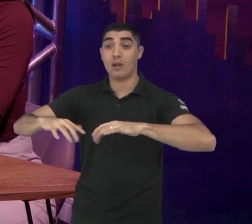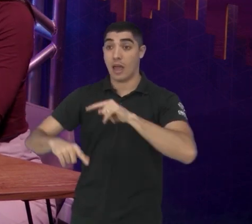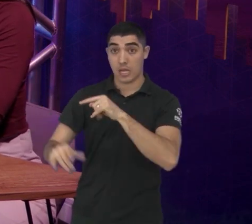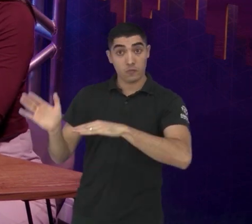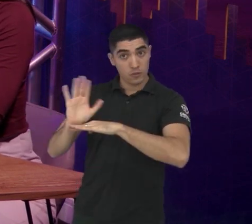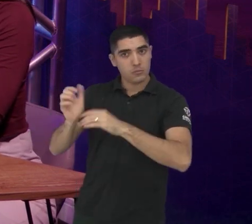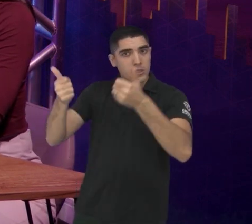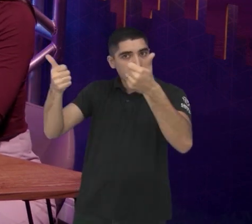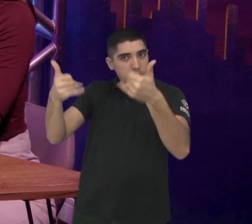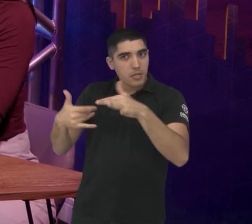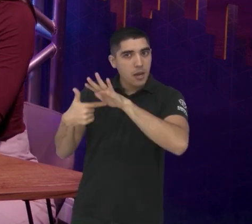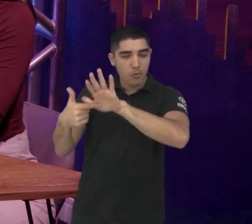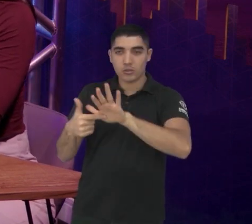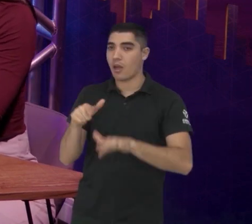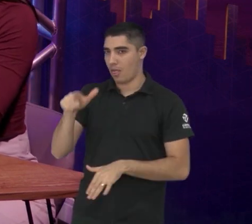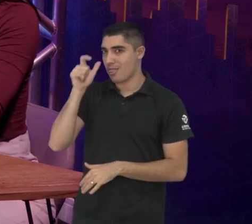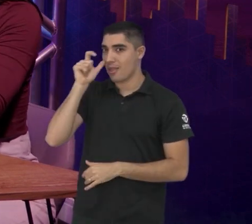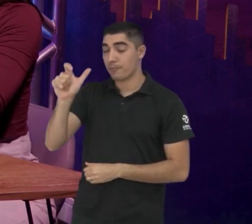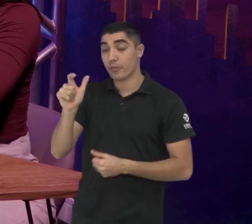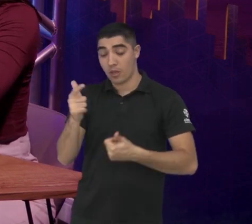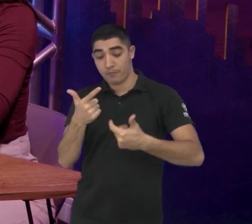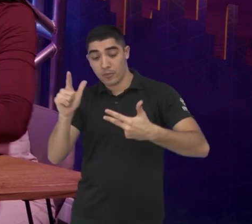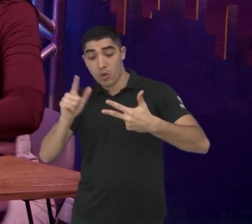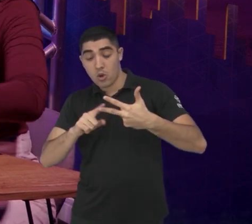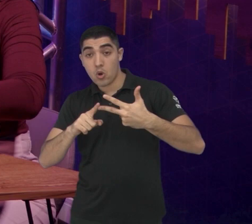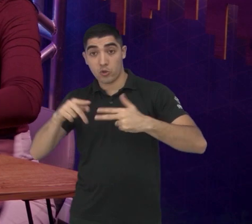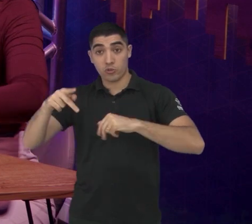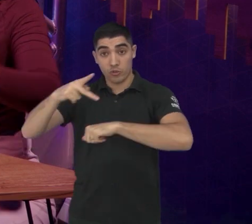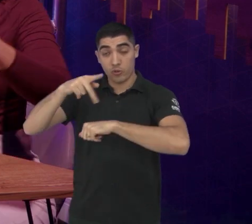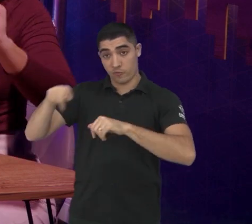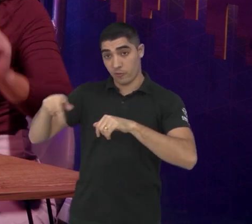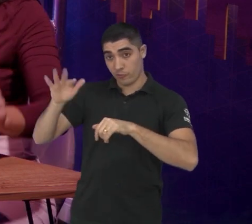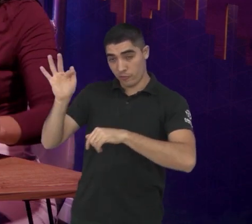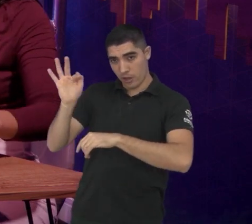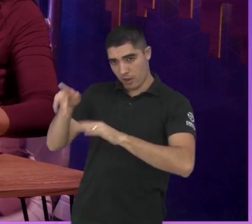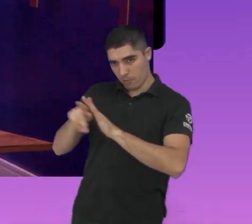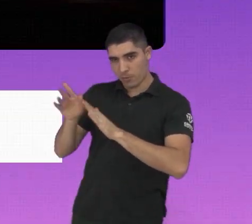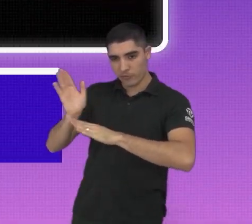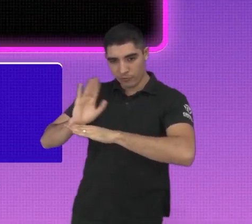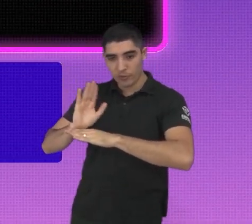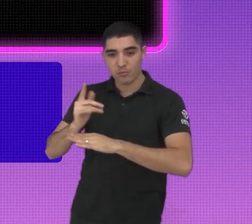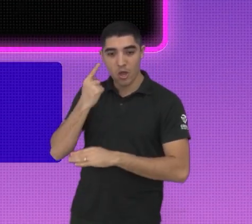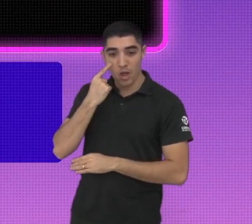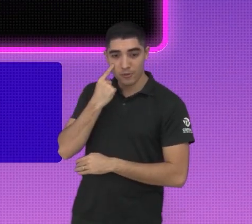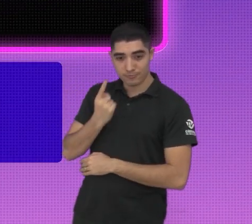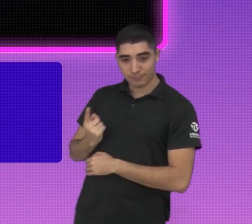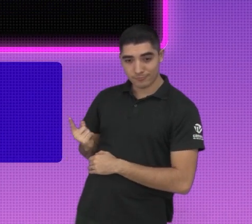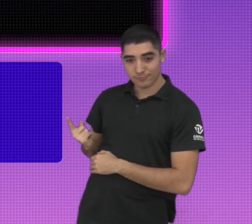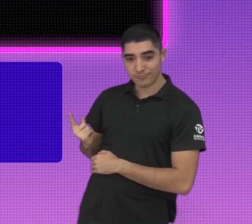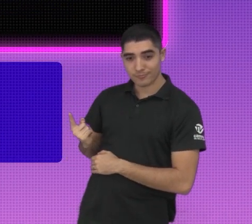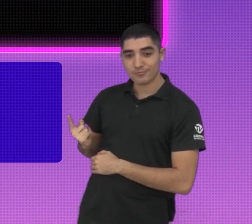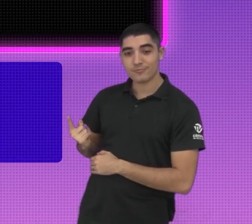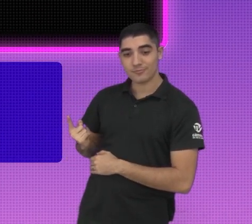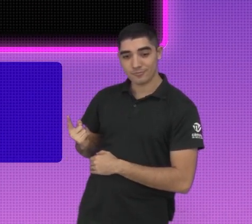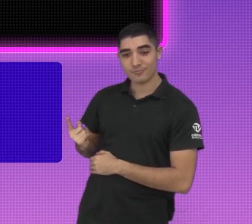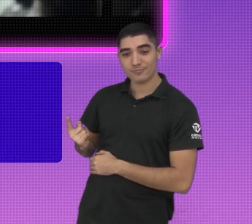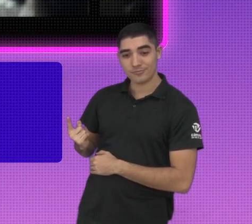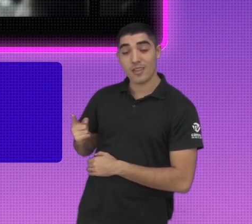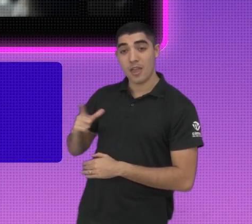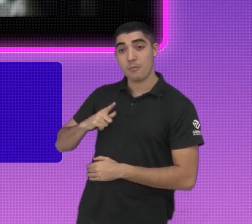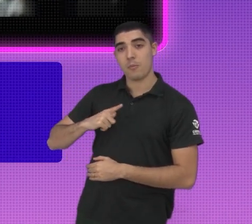essa situação, é bastante interessante. E aí eu quero terminar com um filme norueguês que chama A Onda, que